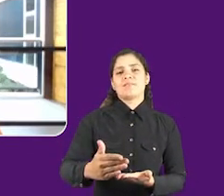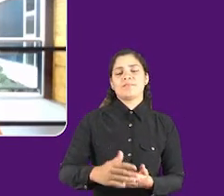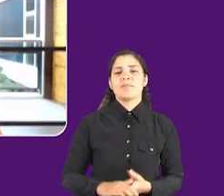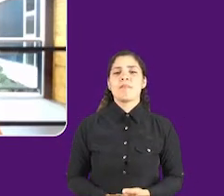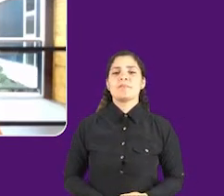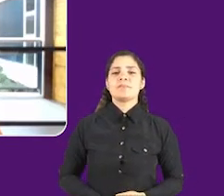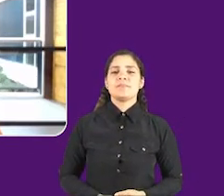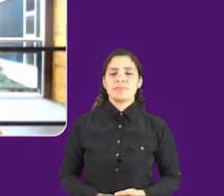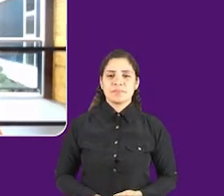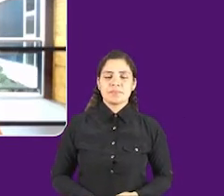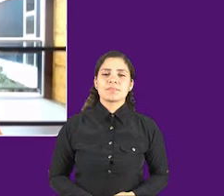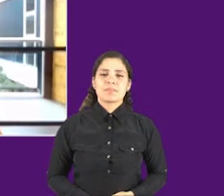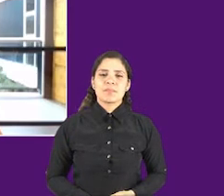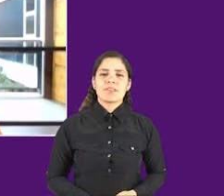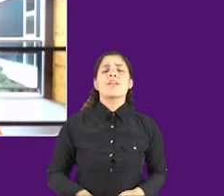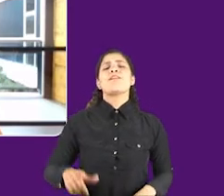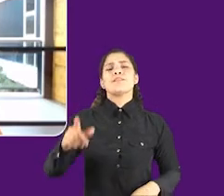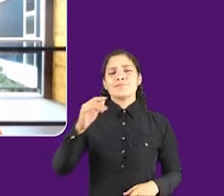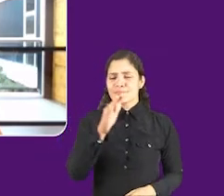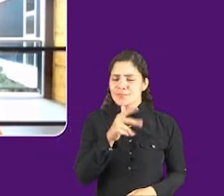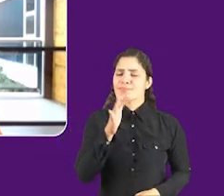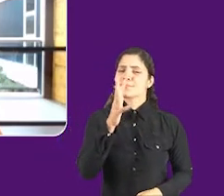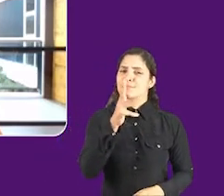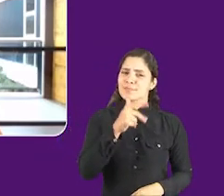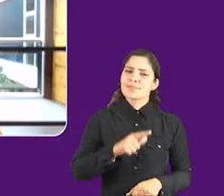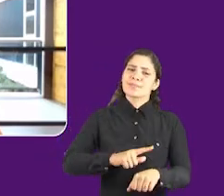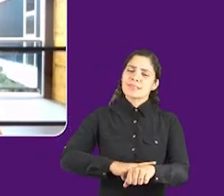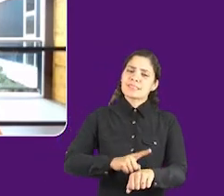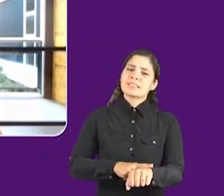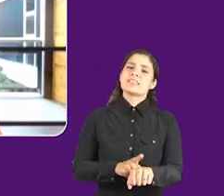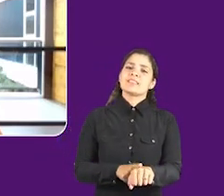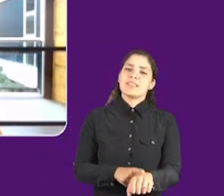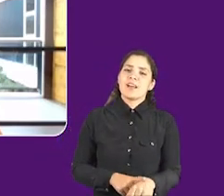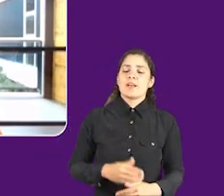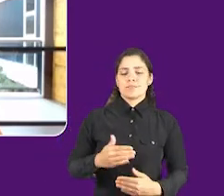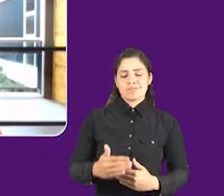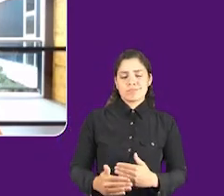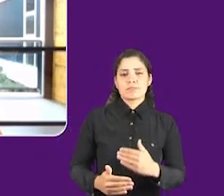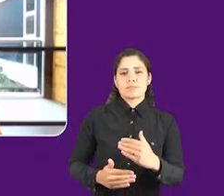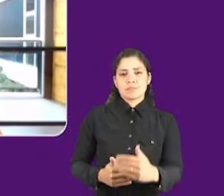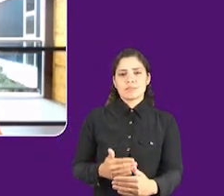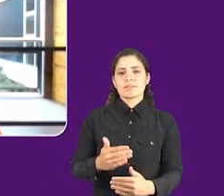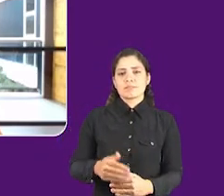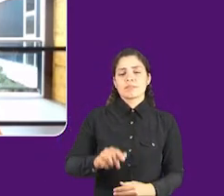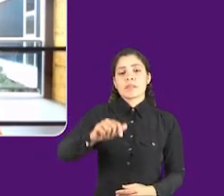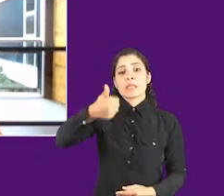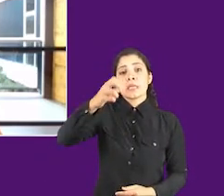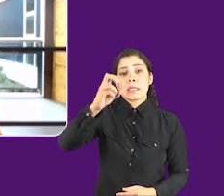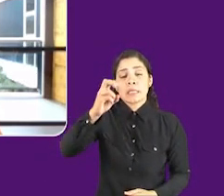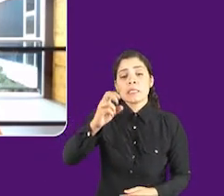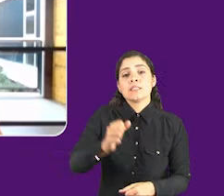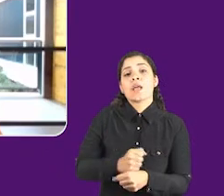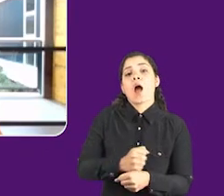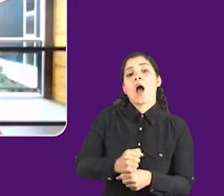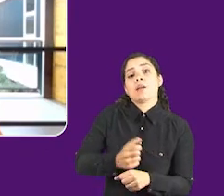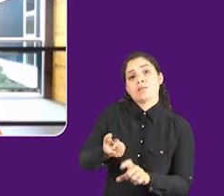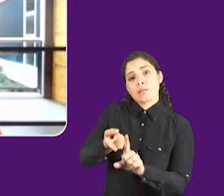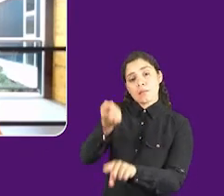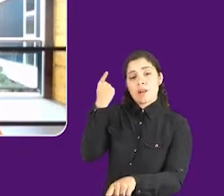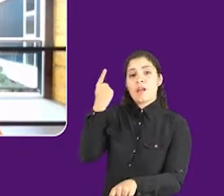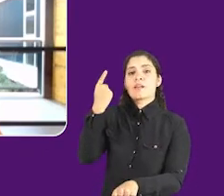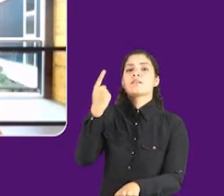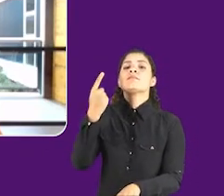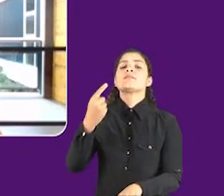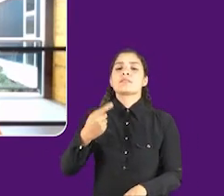ele faz tempo que a situação não melhorou muito 15 anos atrás tivemos o lançamento do dado com a minha casa minha